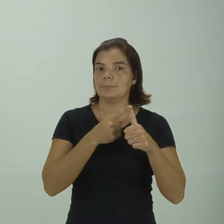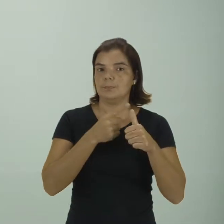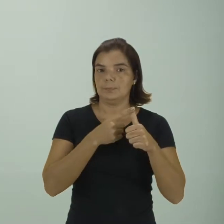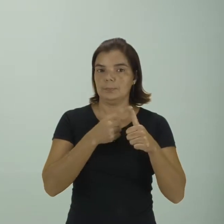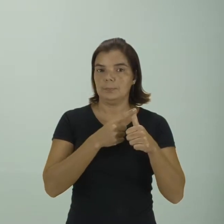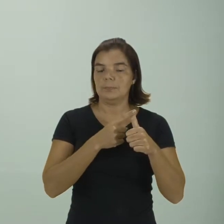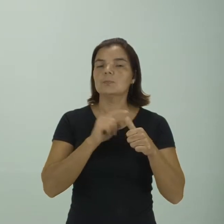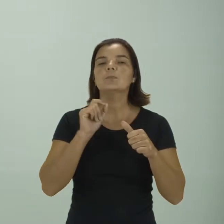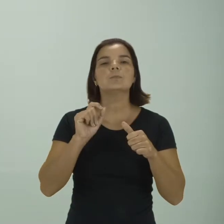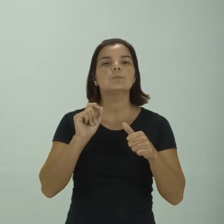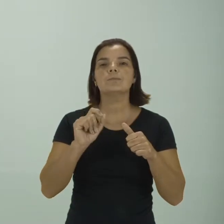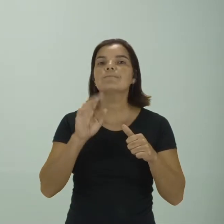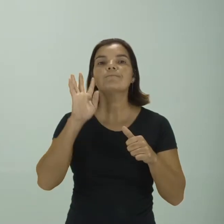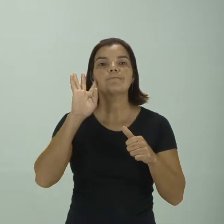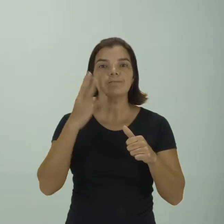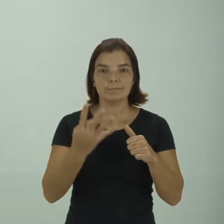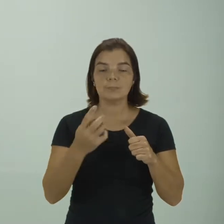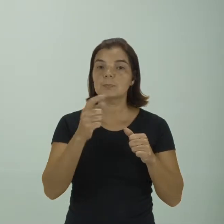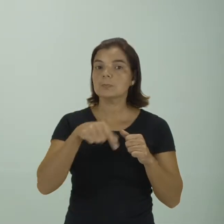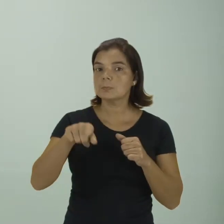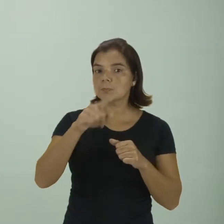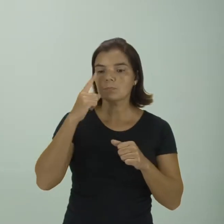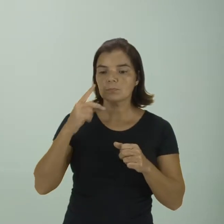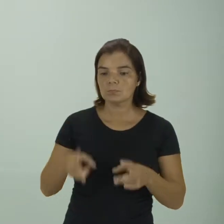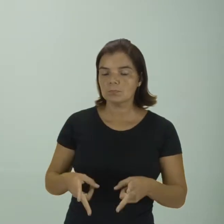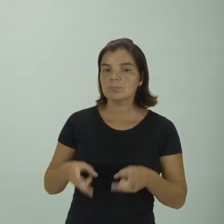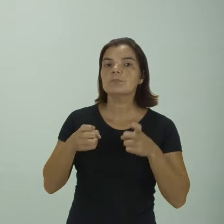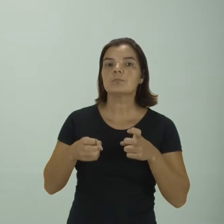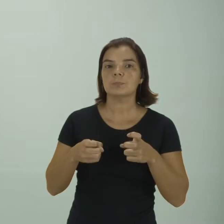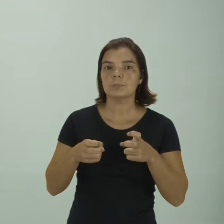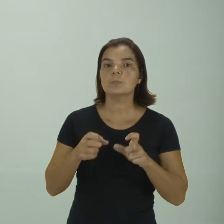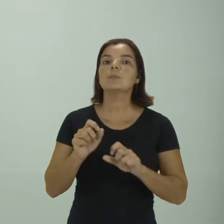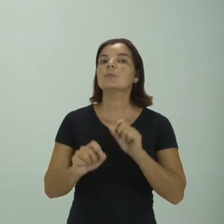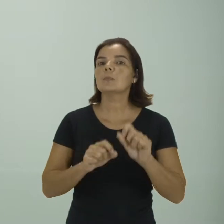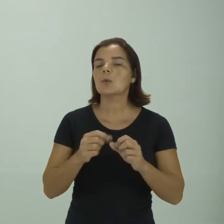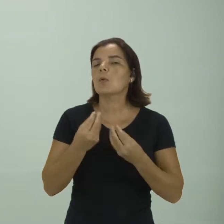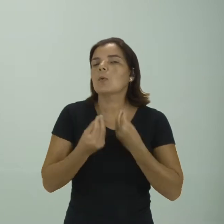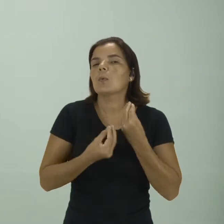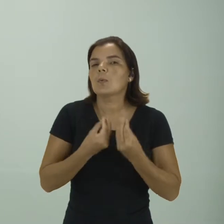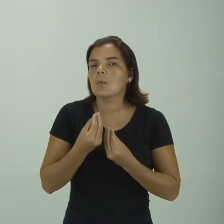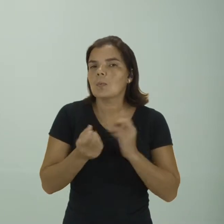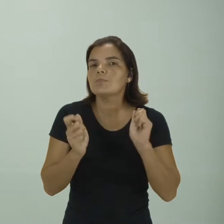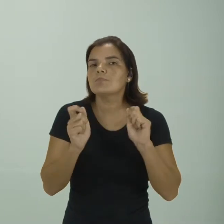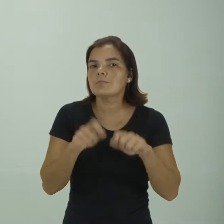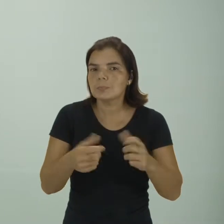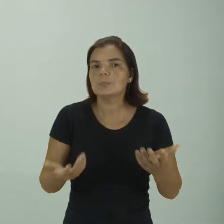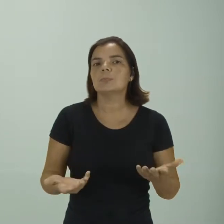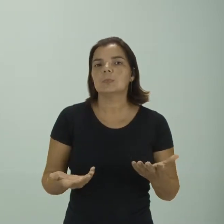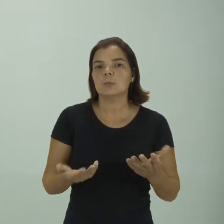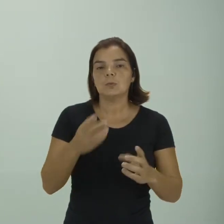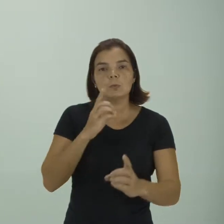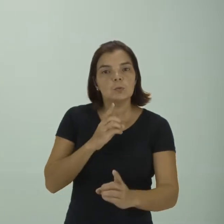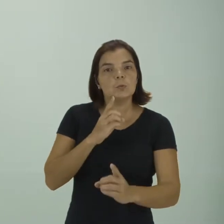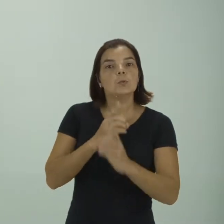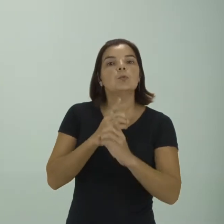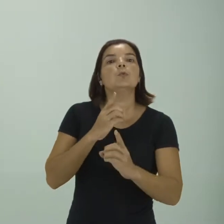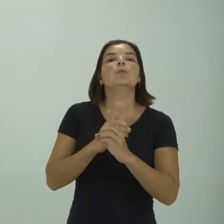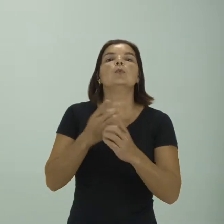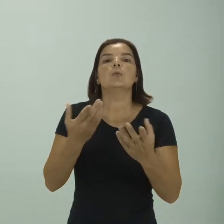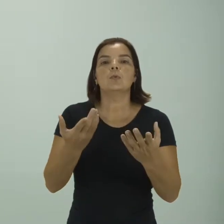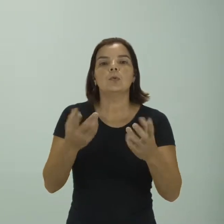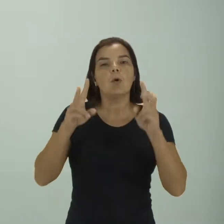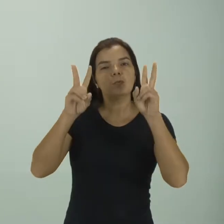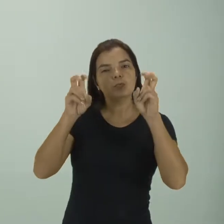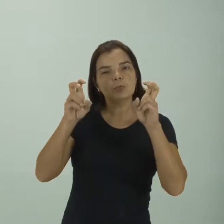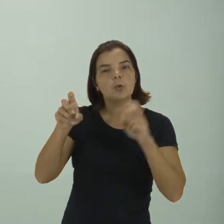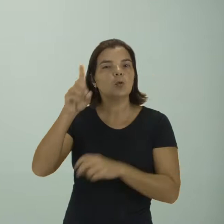situação, um problema, para que vocês possam perceber de que maneira a gente pode encontrar esse assunto